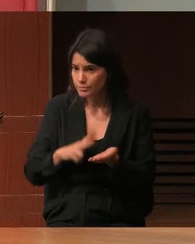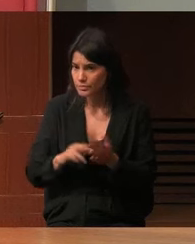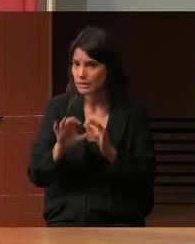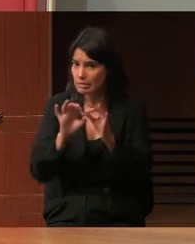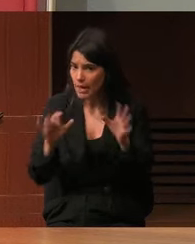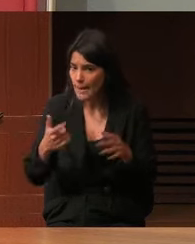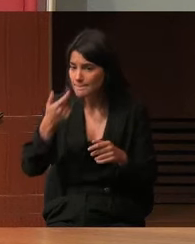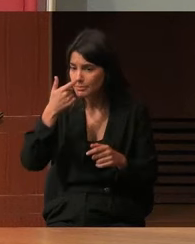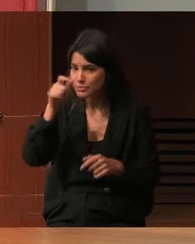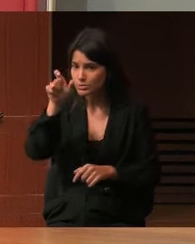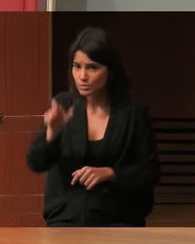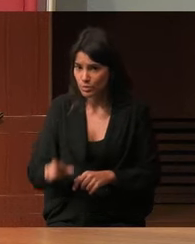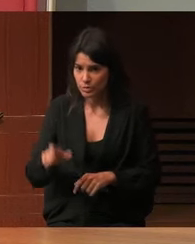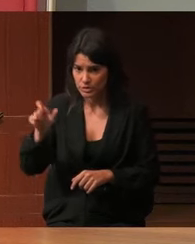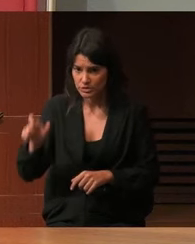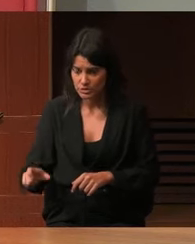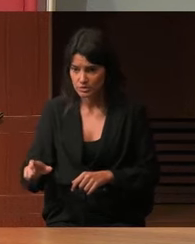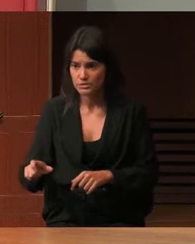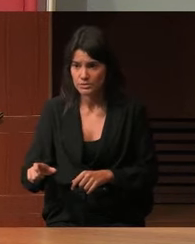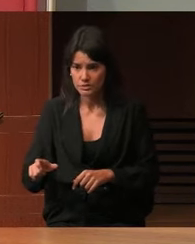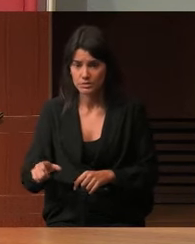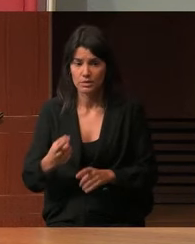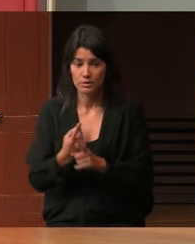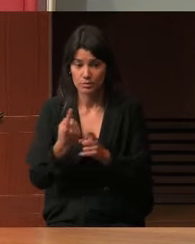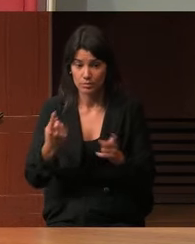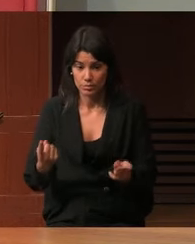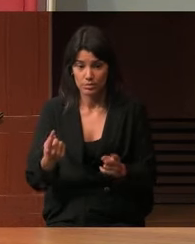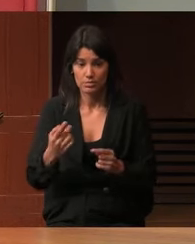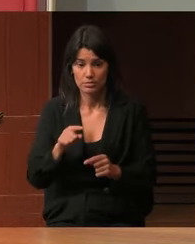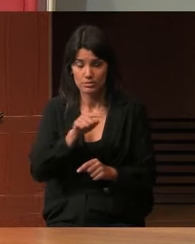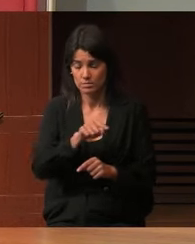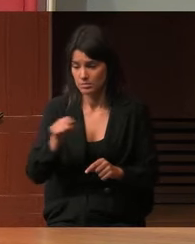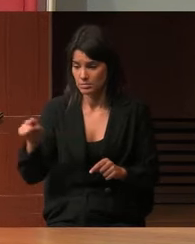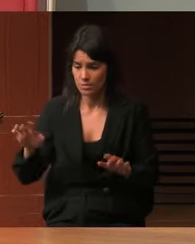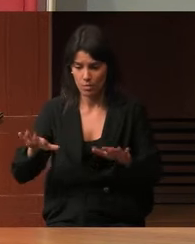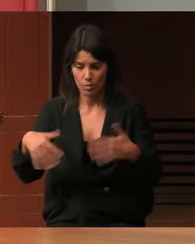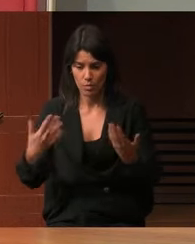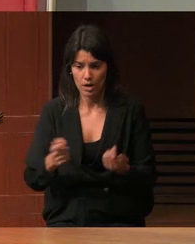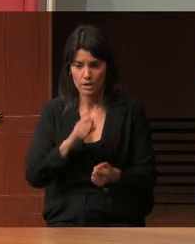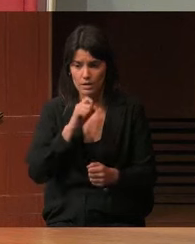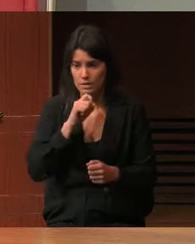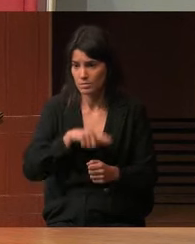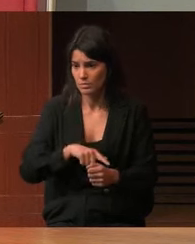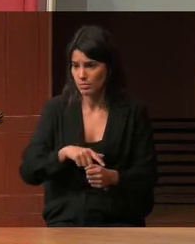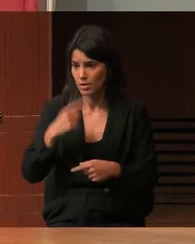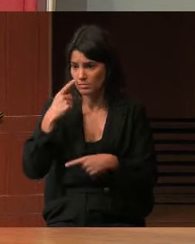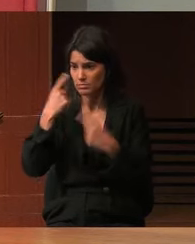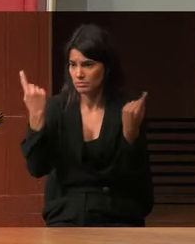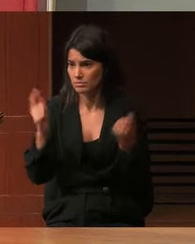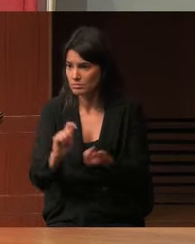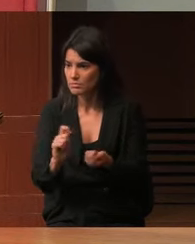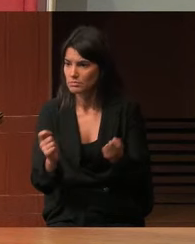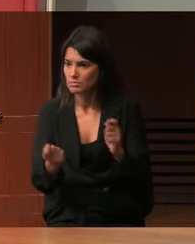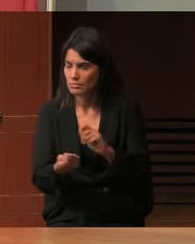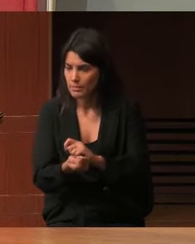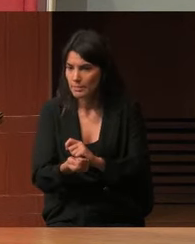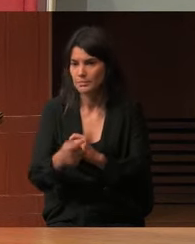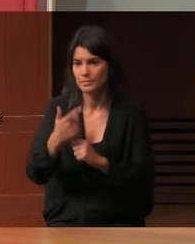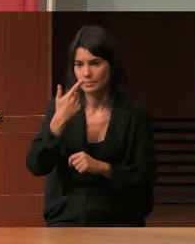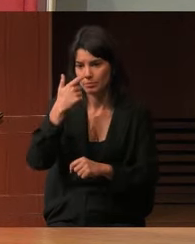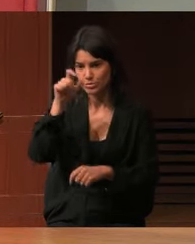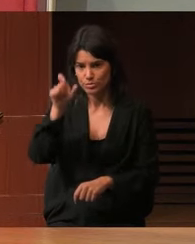pessoas, virtualmente pessoas, porque qualquer um deles pode se revelar, se transformar em uma